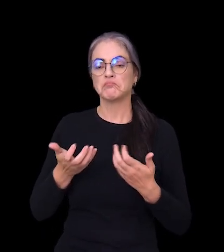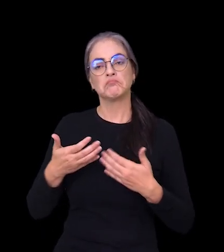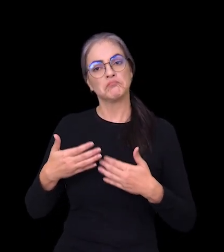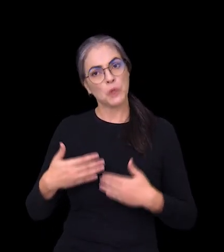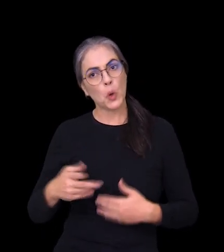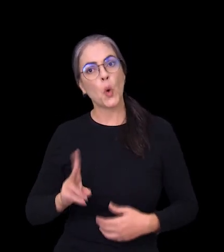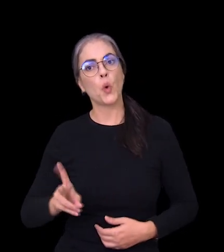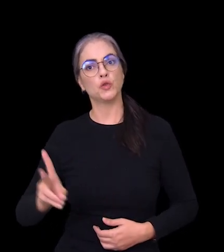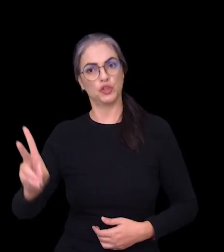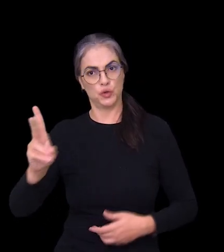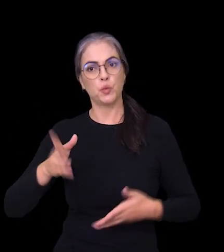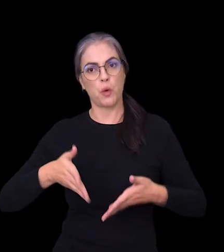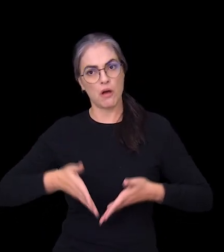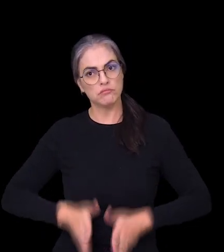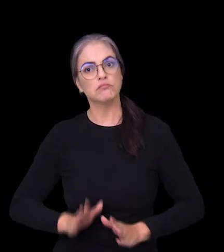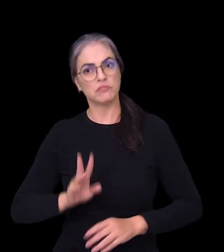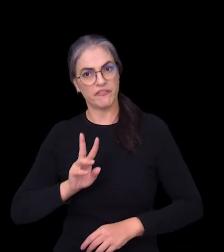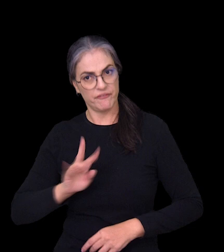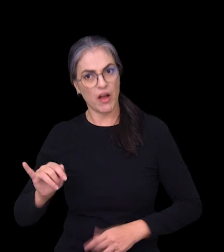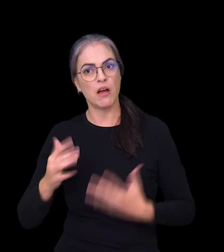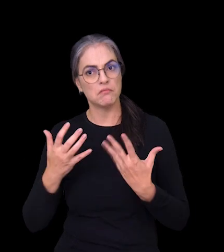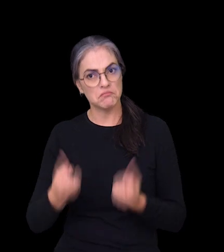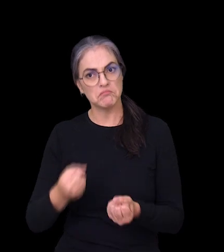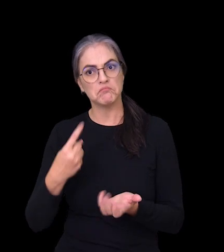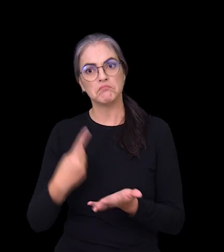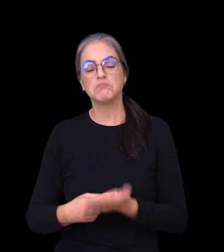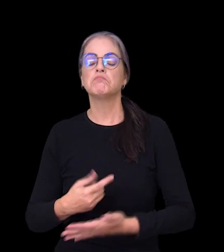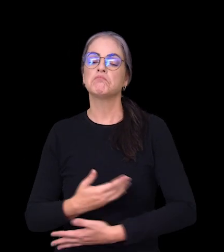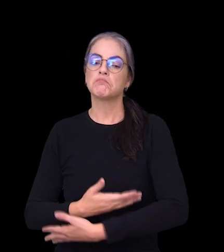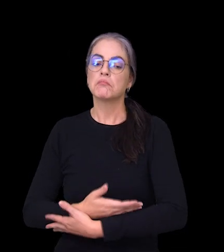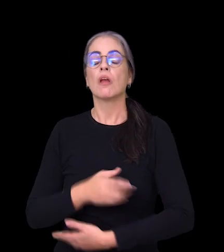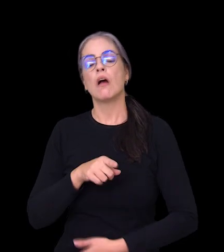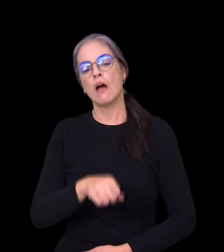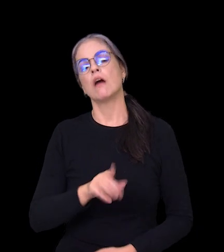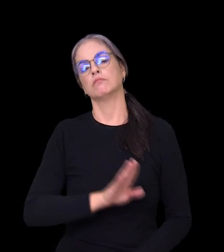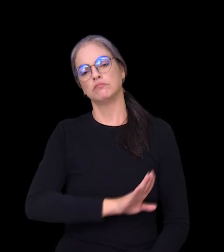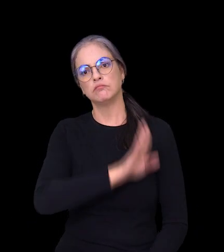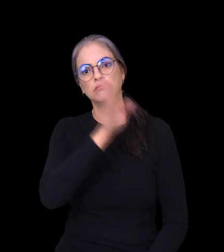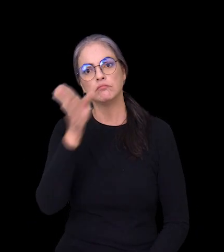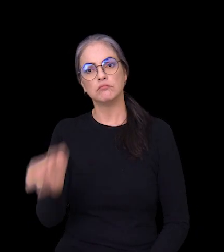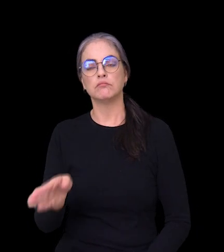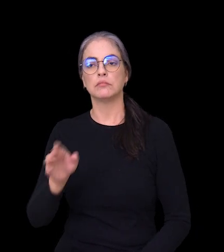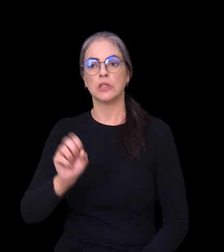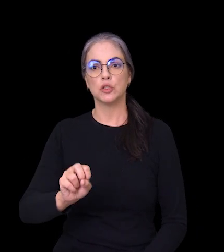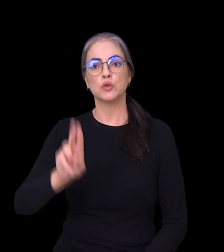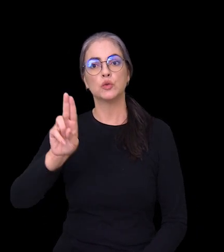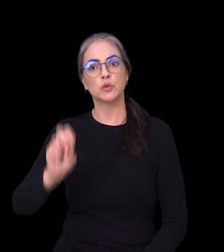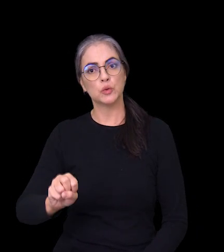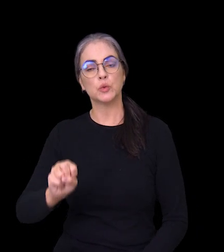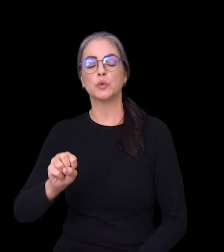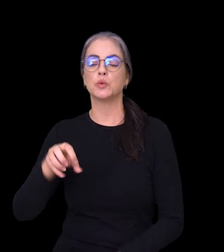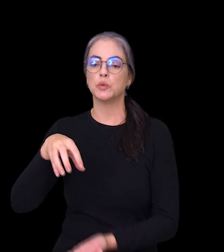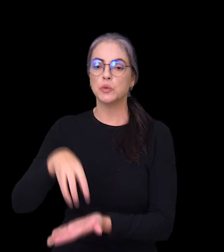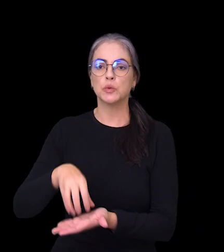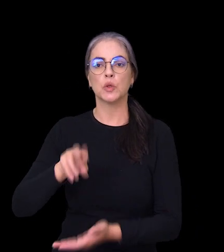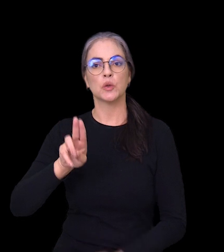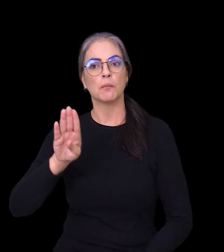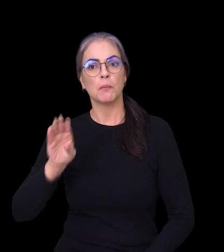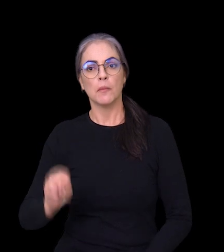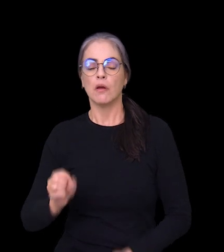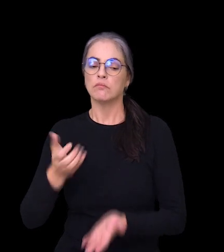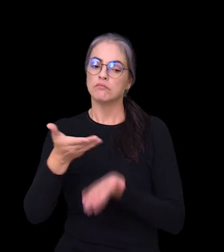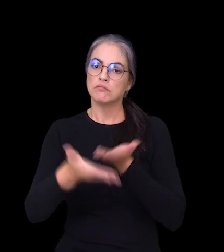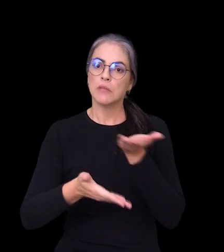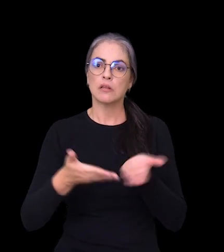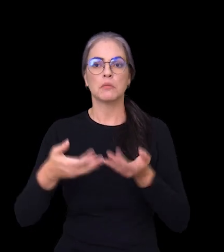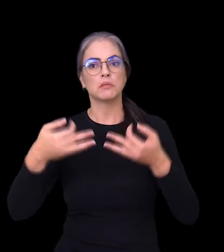que elas, por exemplo, ao chegar num serviço de saúde, que elas sejam acolhidas, tratadas com dignidade, né?